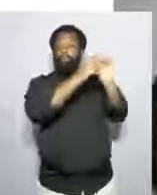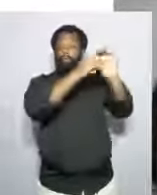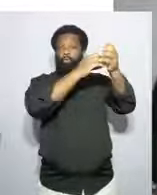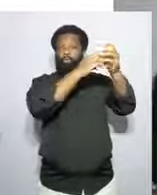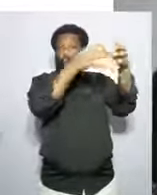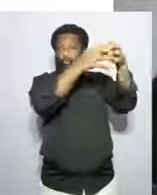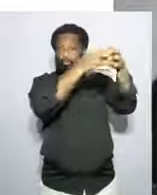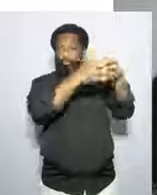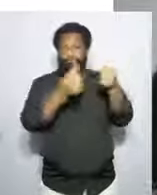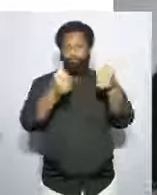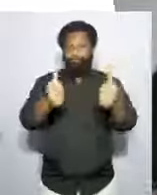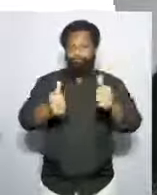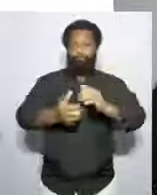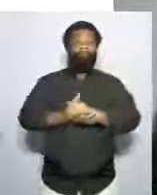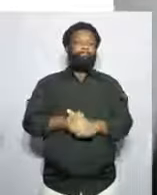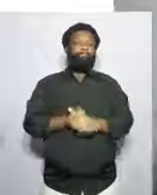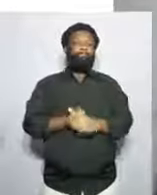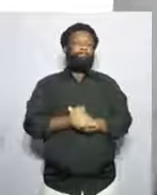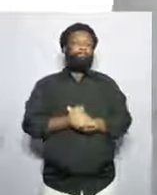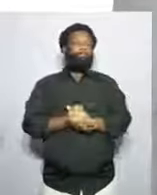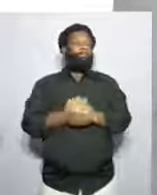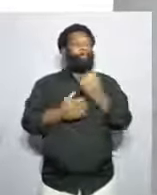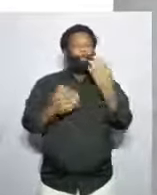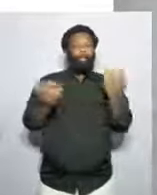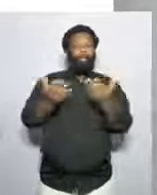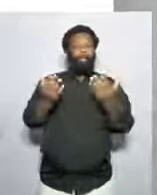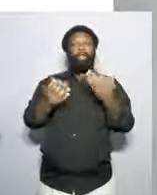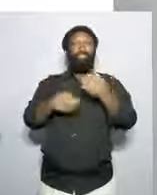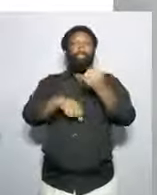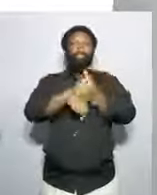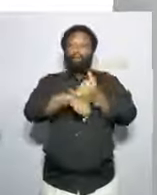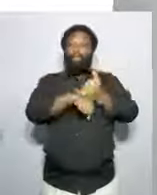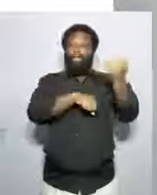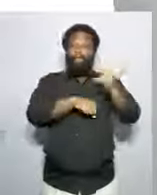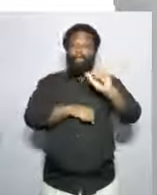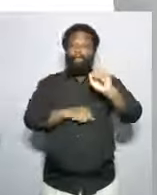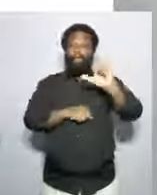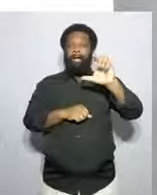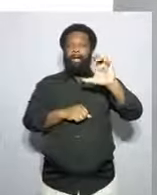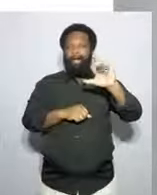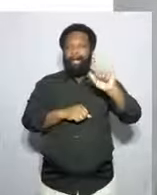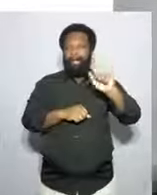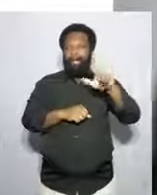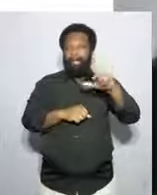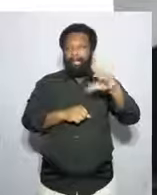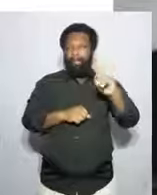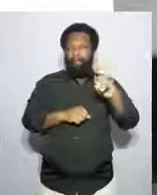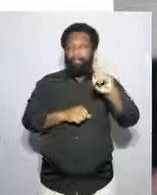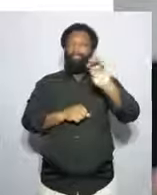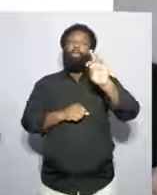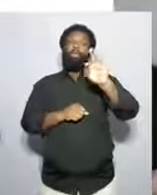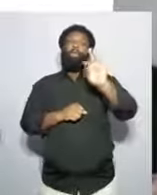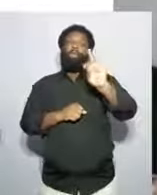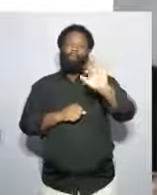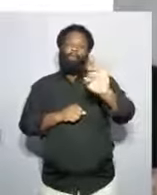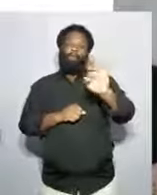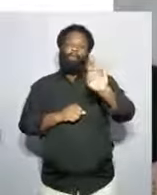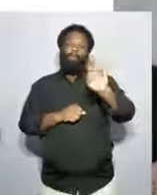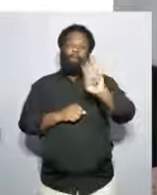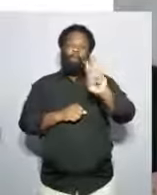grupo. Combinado? Bom, pessoal, os metais alcalinos ferrosos, que são os